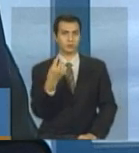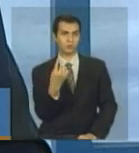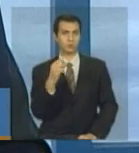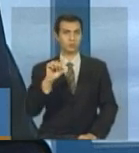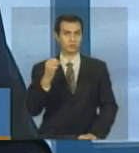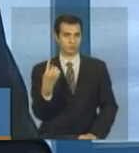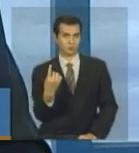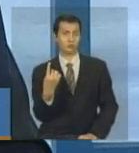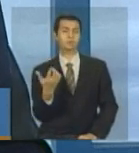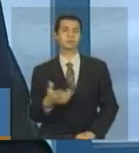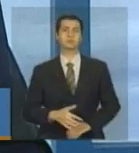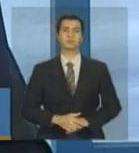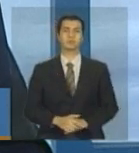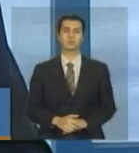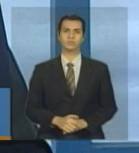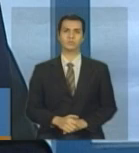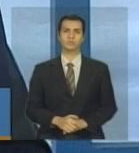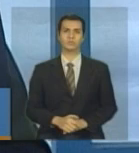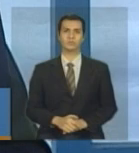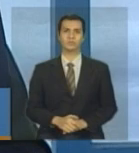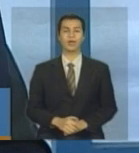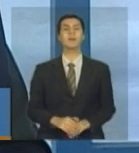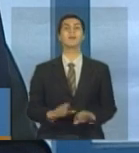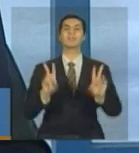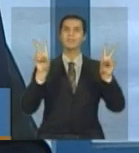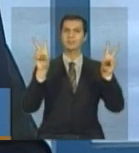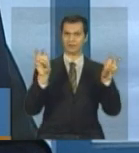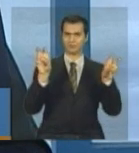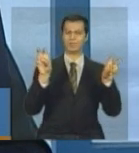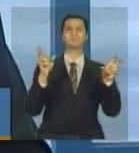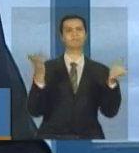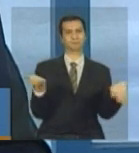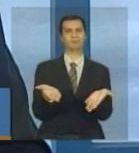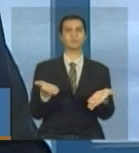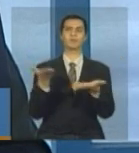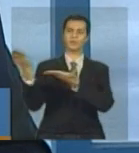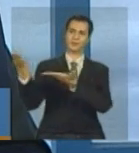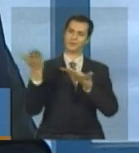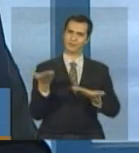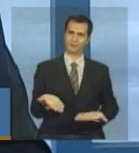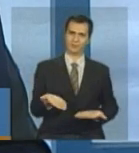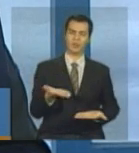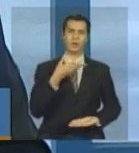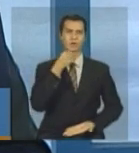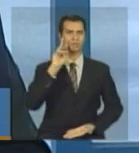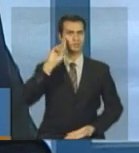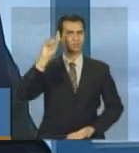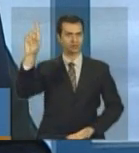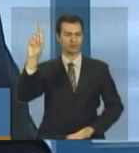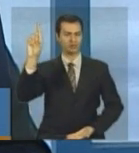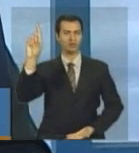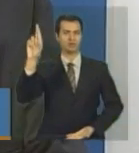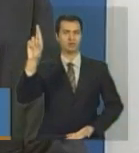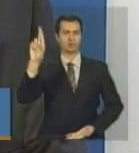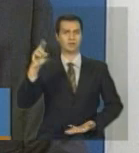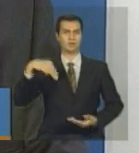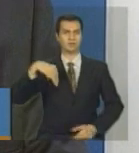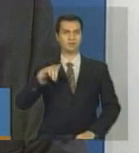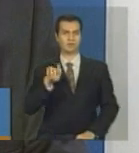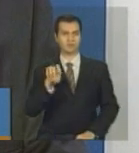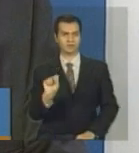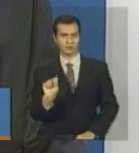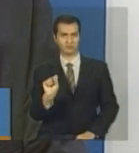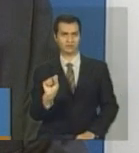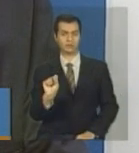0800-616161. E para conversar sobre o tema, recebemos aqui no estúdio o diretor de Inclusão Produtiva do MDS, Luiz